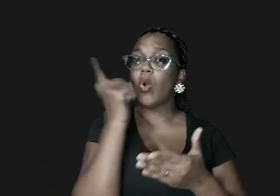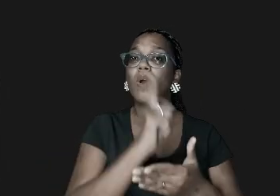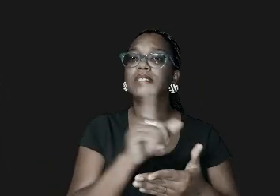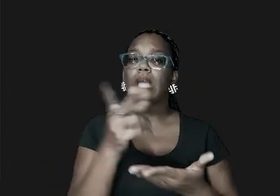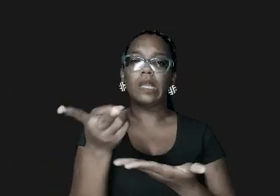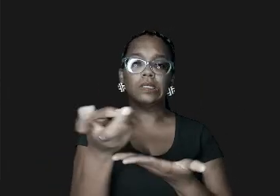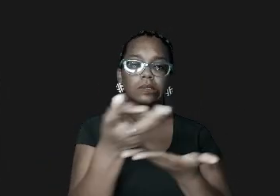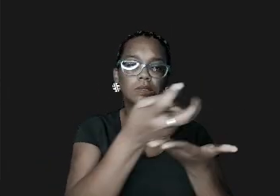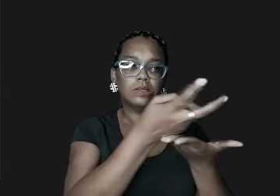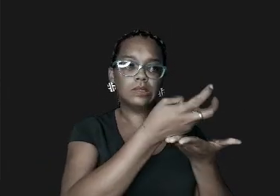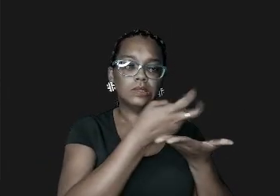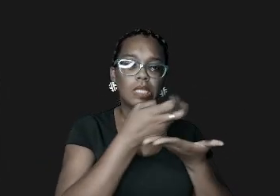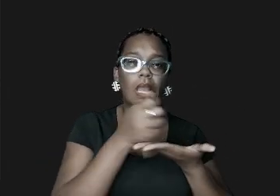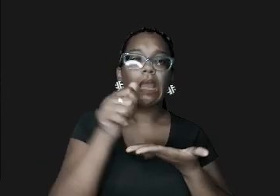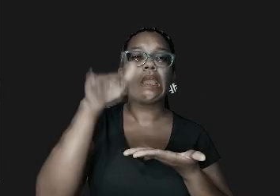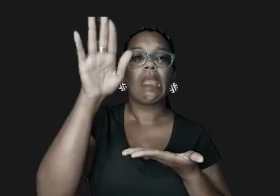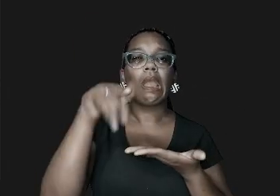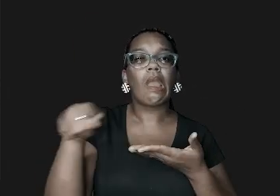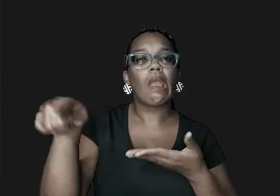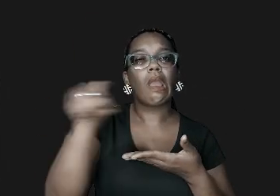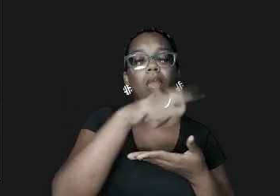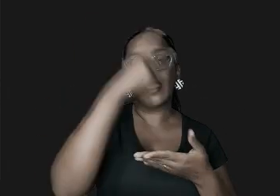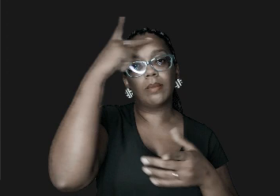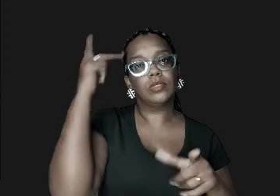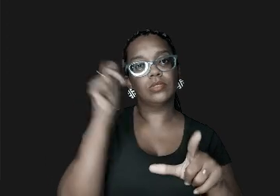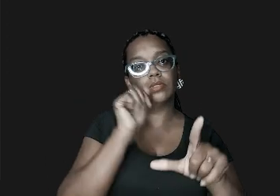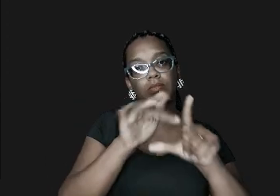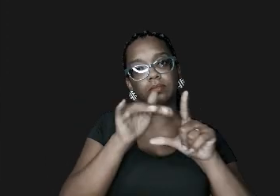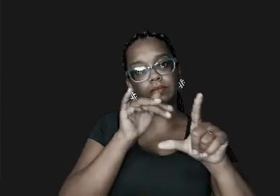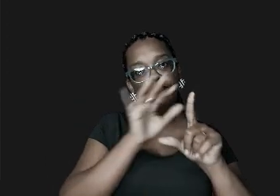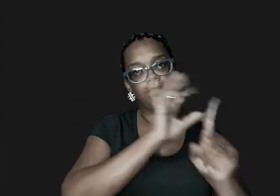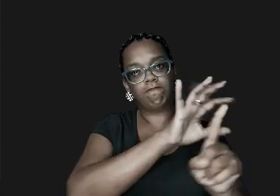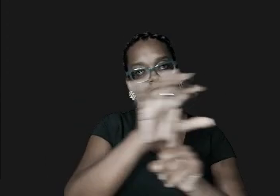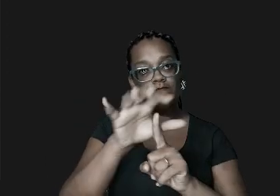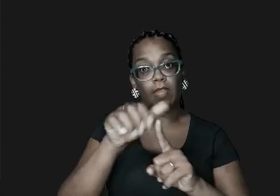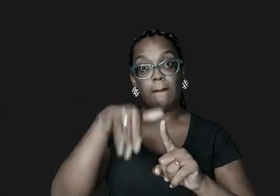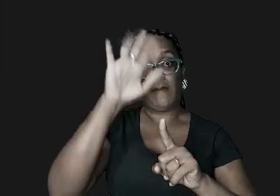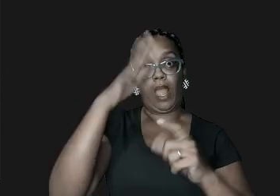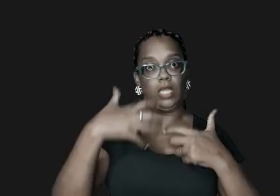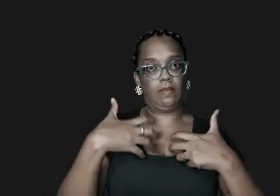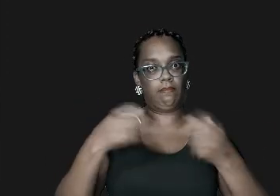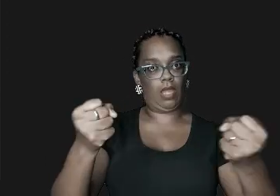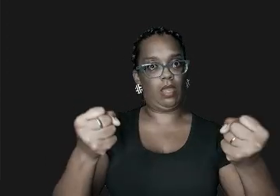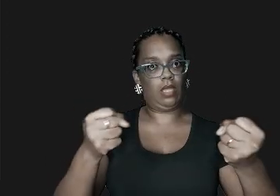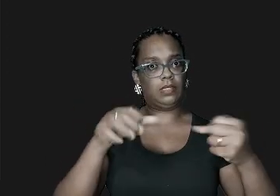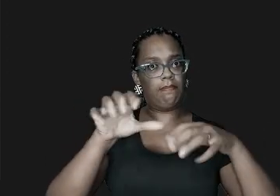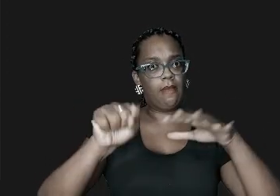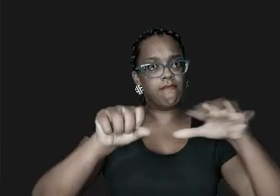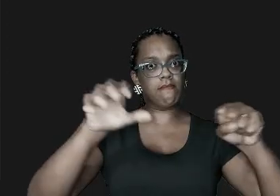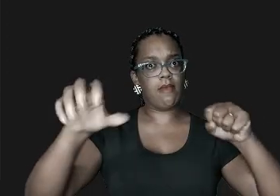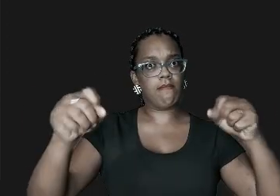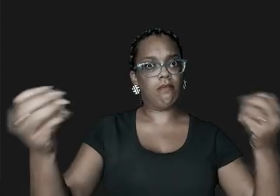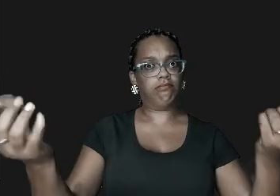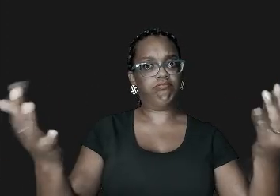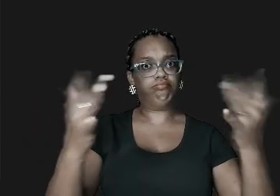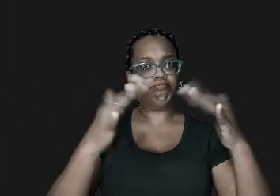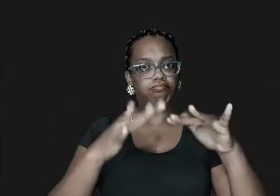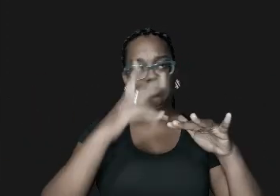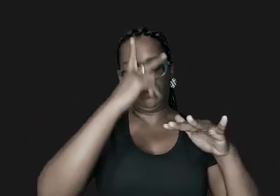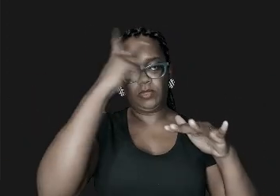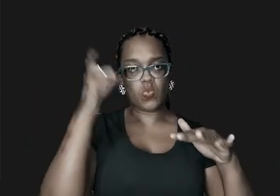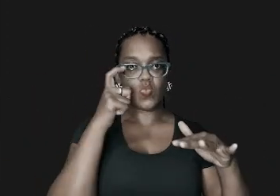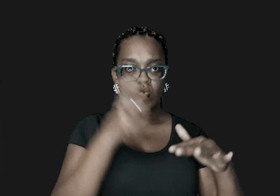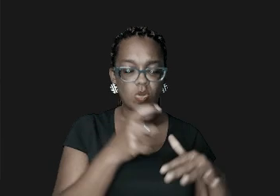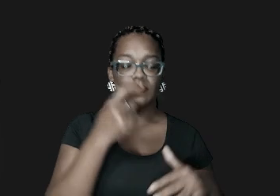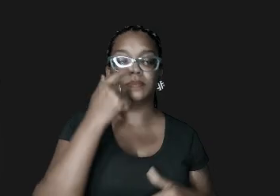influenciadores investimento Então ela consegue ranquear ali Quem são aqueles influenciadores que tem maior impacto